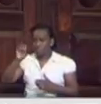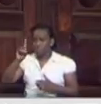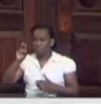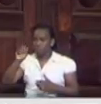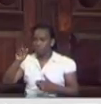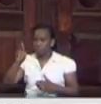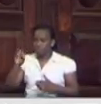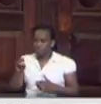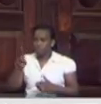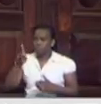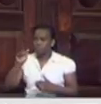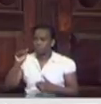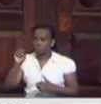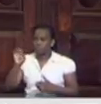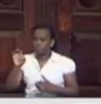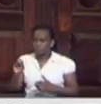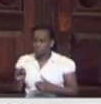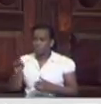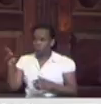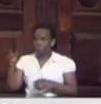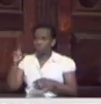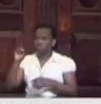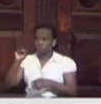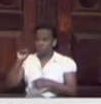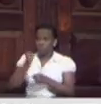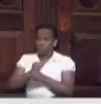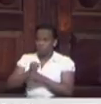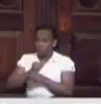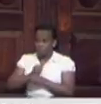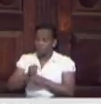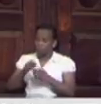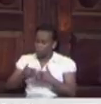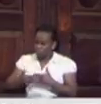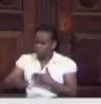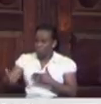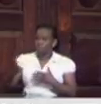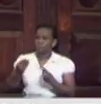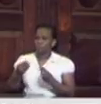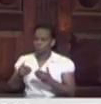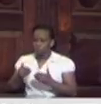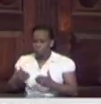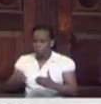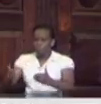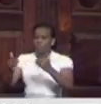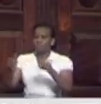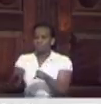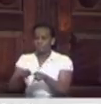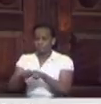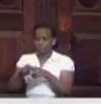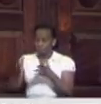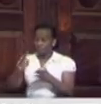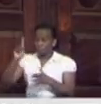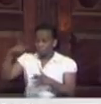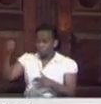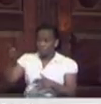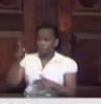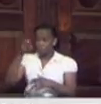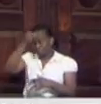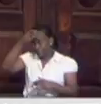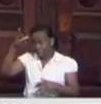Paz, onde nesses 8 anos tivemos muitos avanços, e espero também que o próximo prefeito